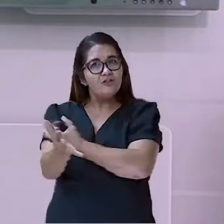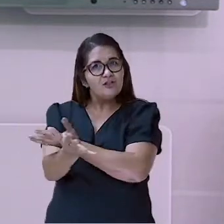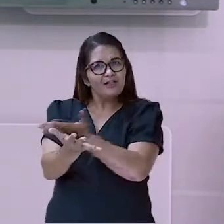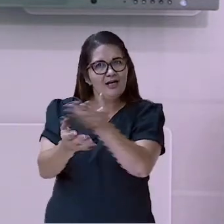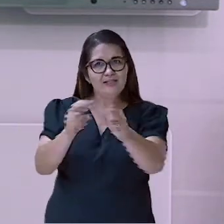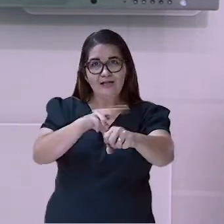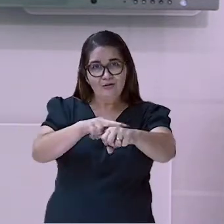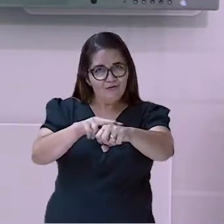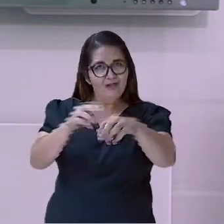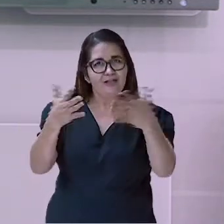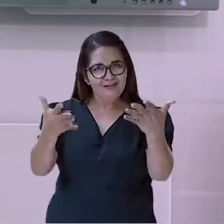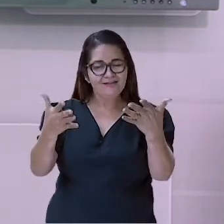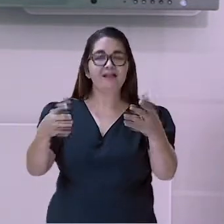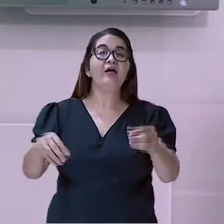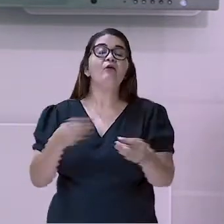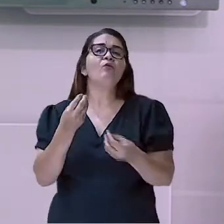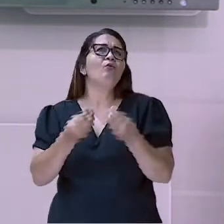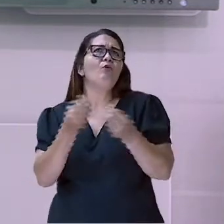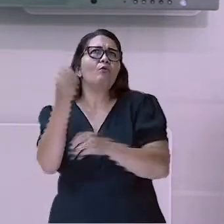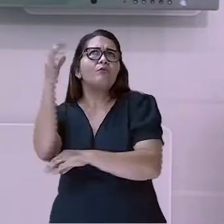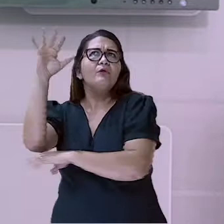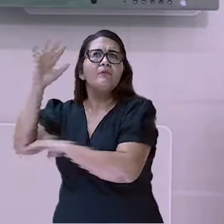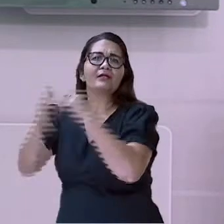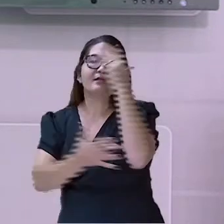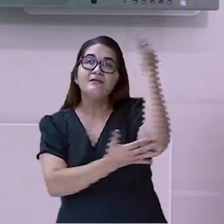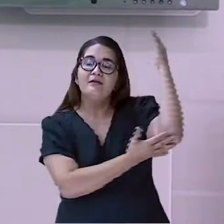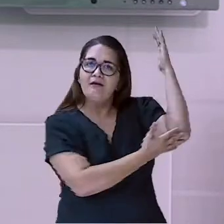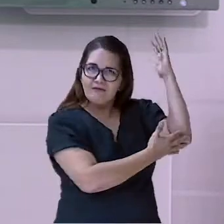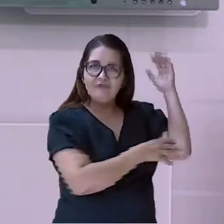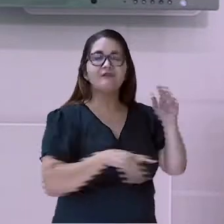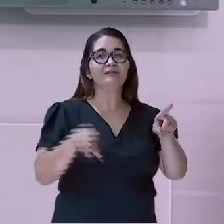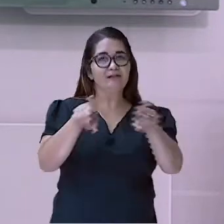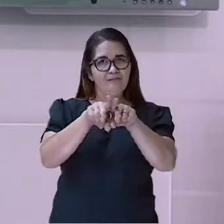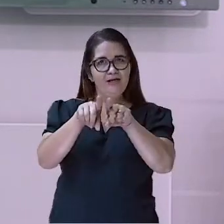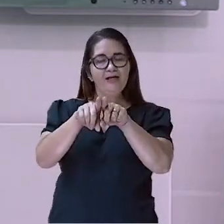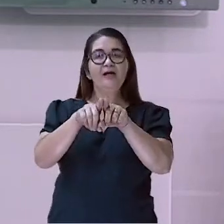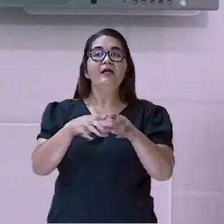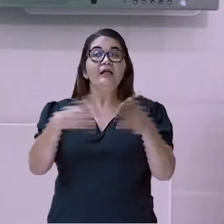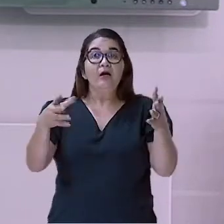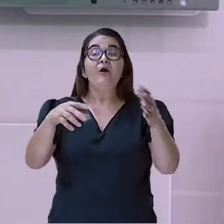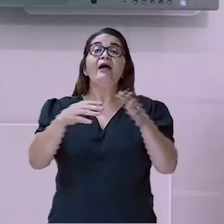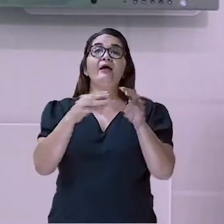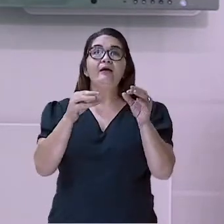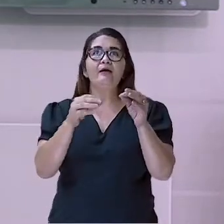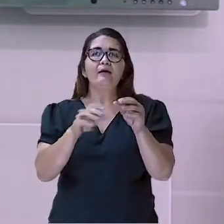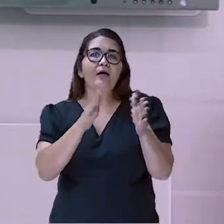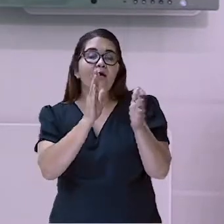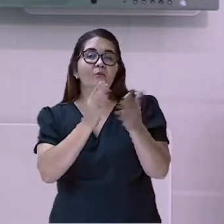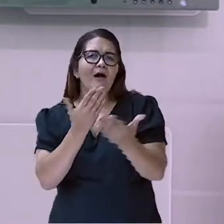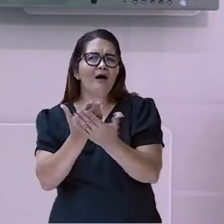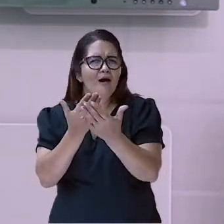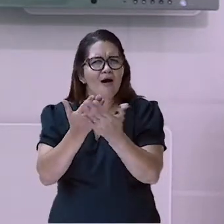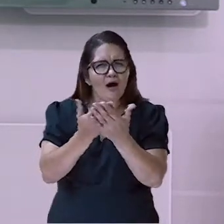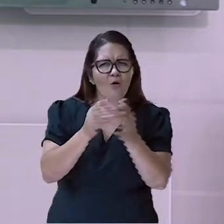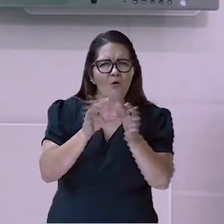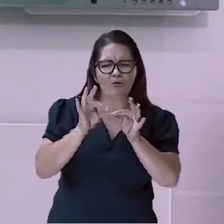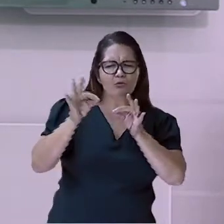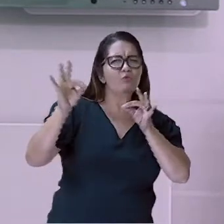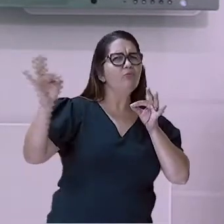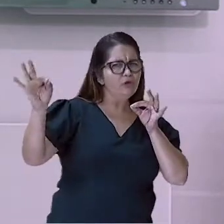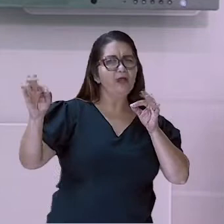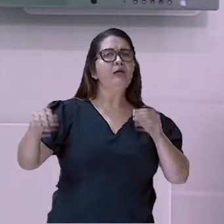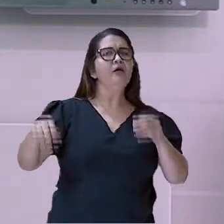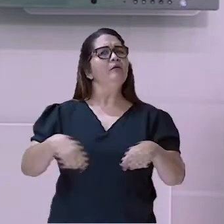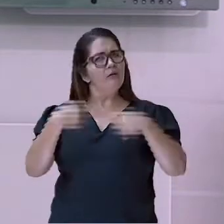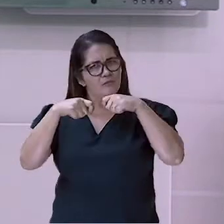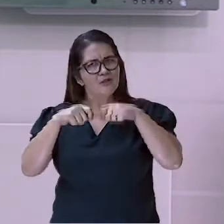que algumas aulas? Porque é um tema muito extenso, um tema grande e que a gente precisa dar ênfase a algumas